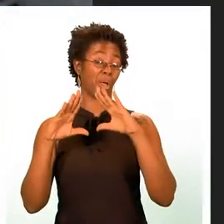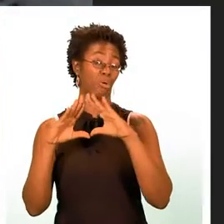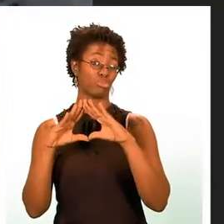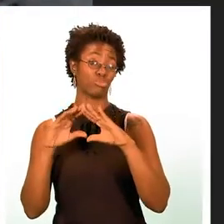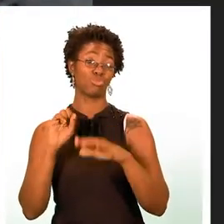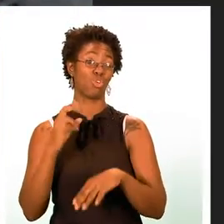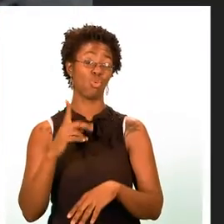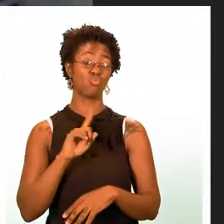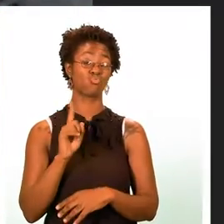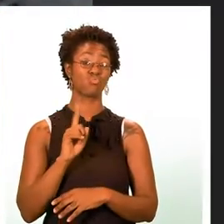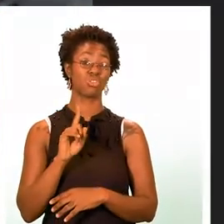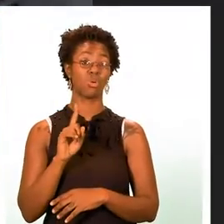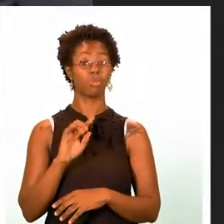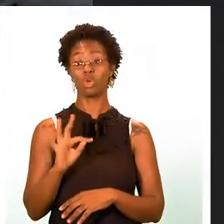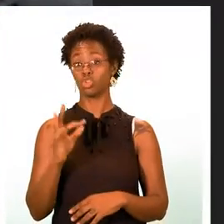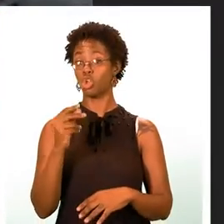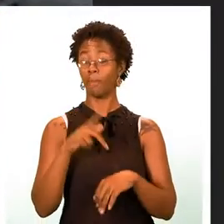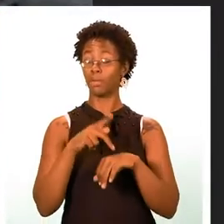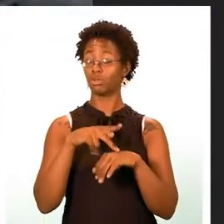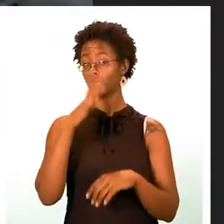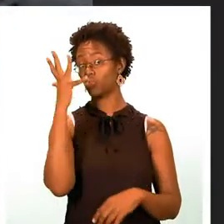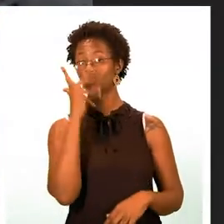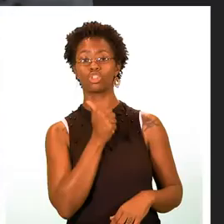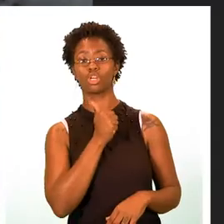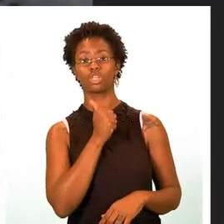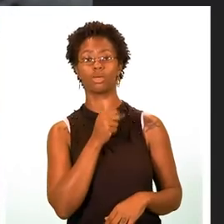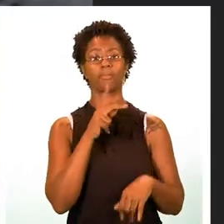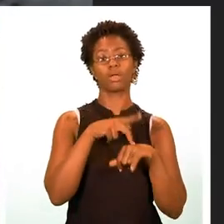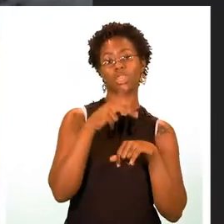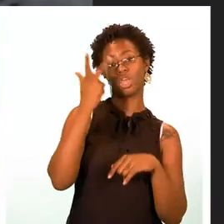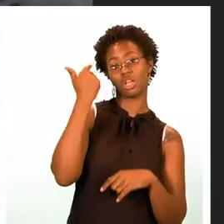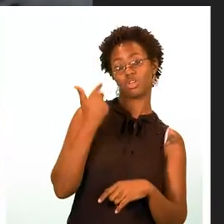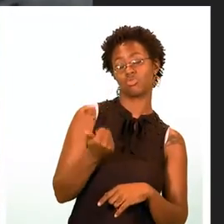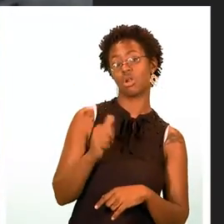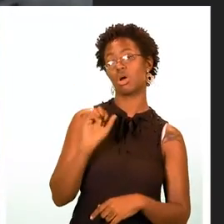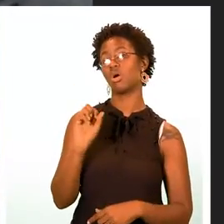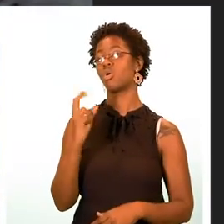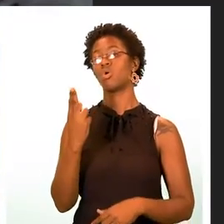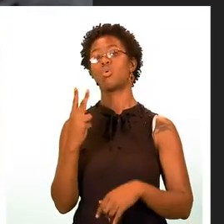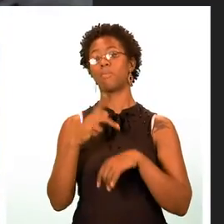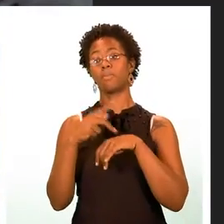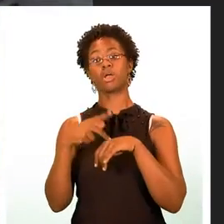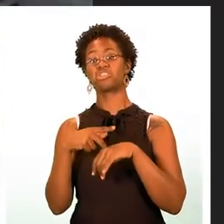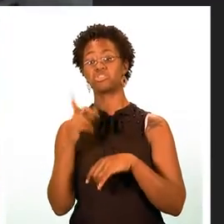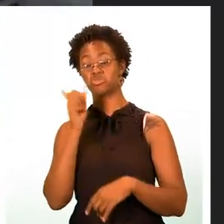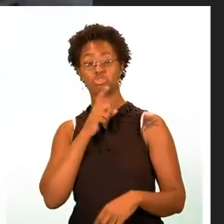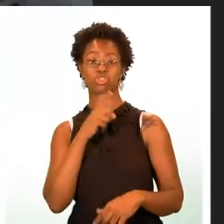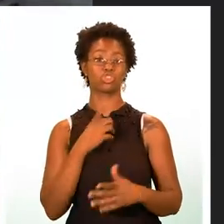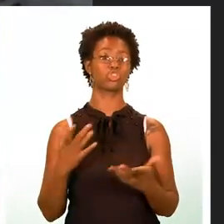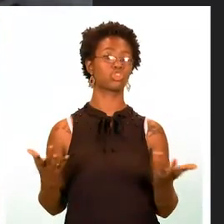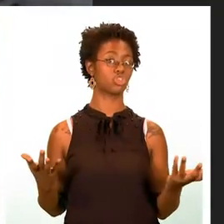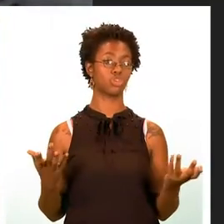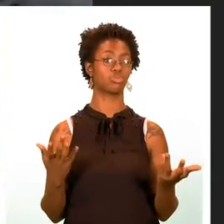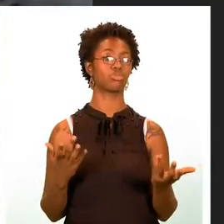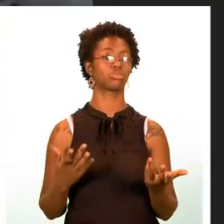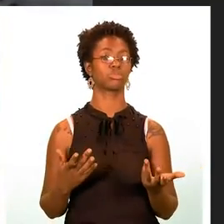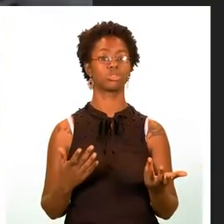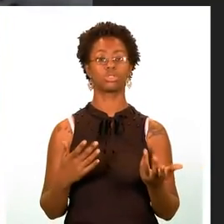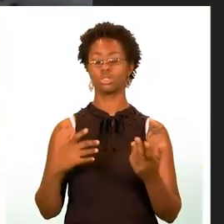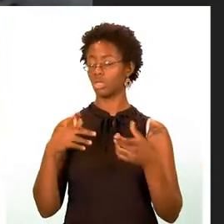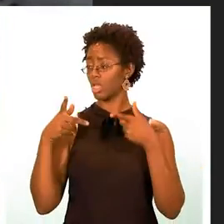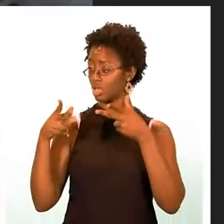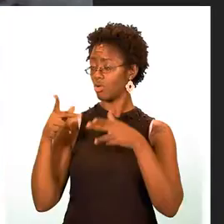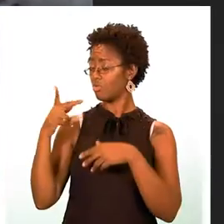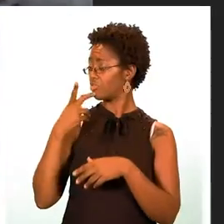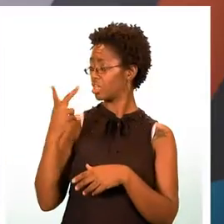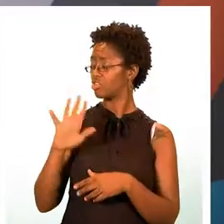um diamante ou não ser um diamante, ser uma pedra natural ou não ser uma pedra natural.